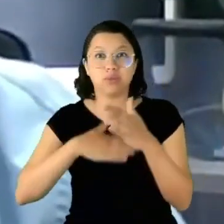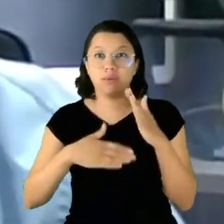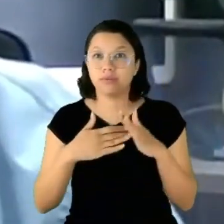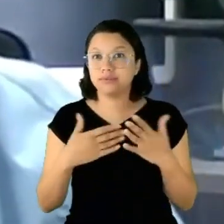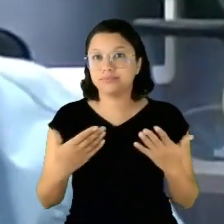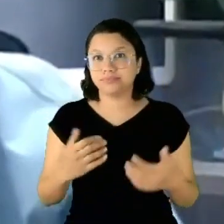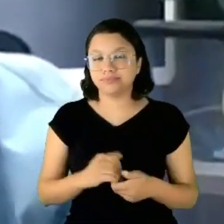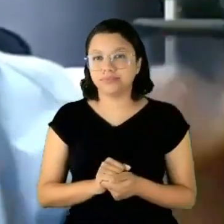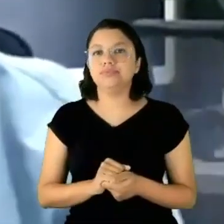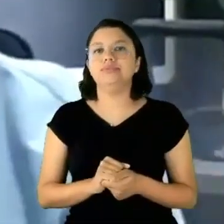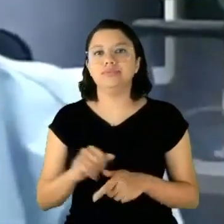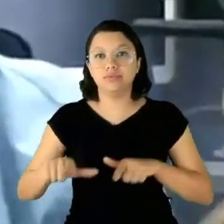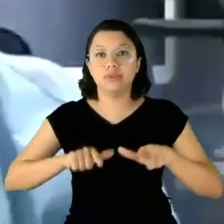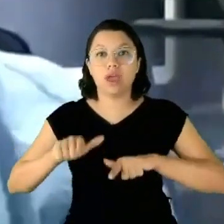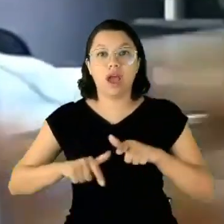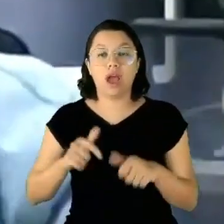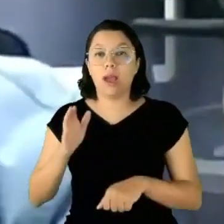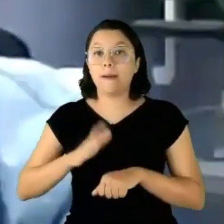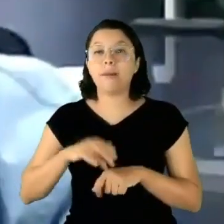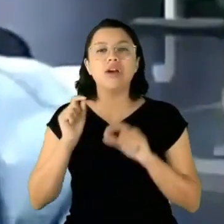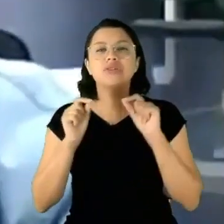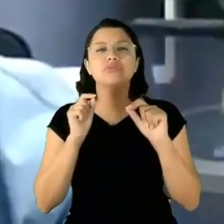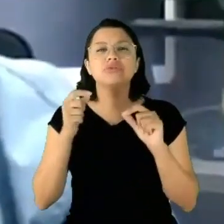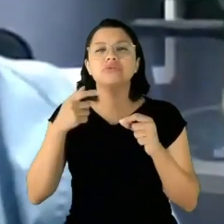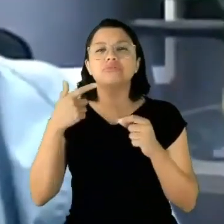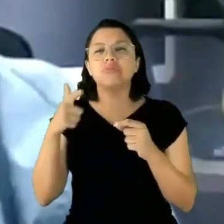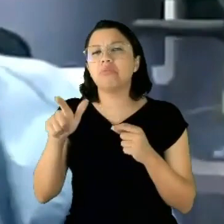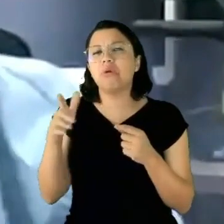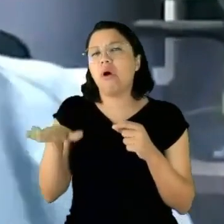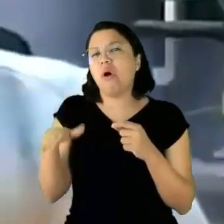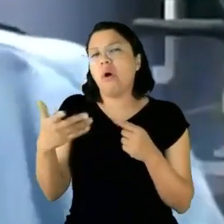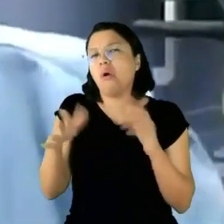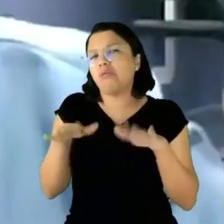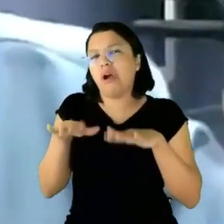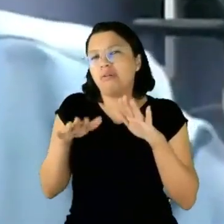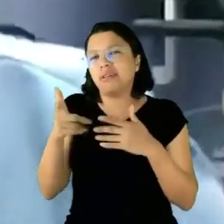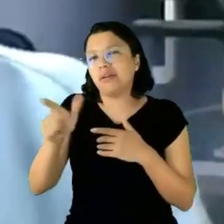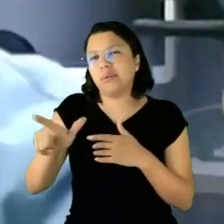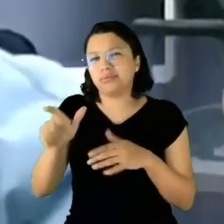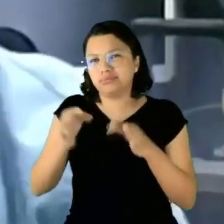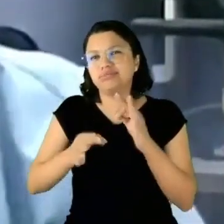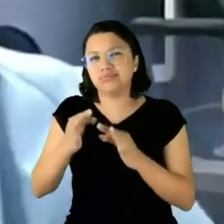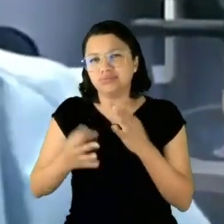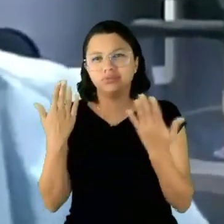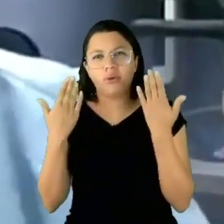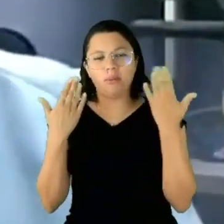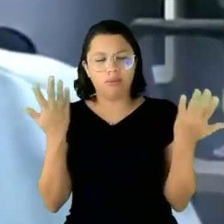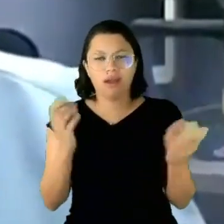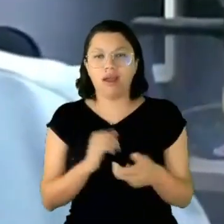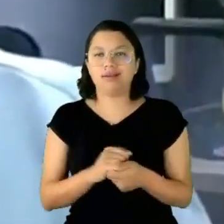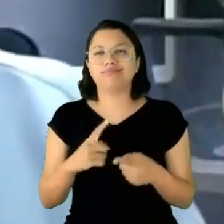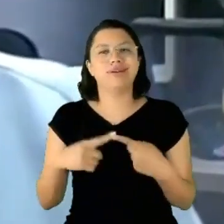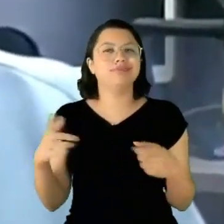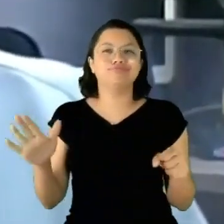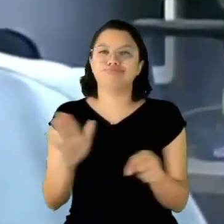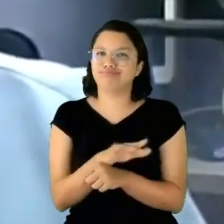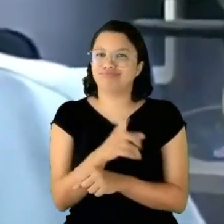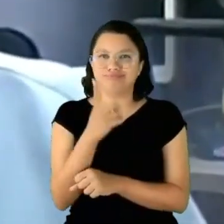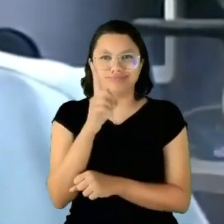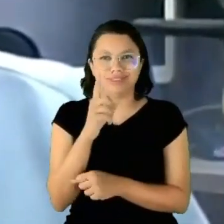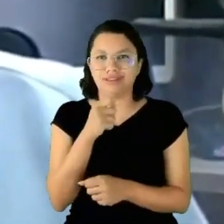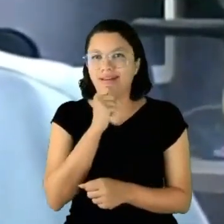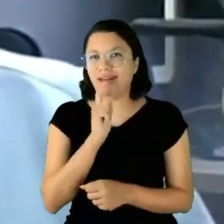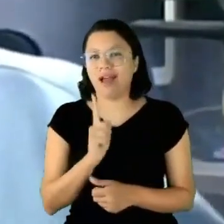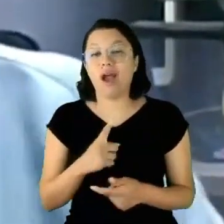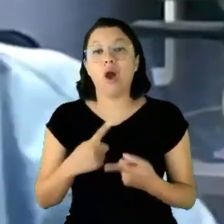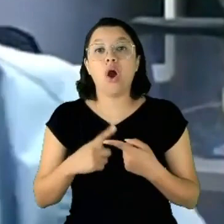Muito mais produtivos do que qualquer juiz comparado. E mesmo assim, isso não é suficiente, porque